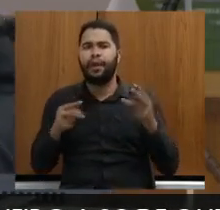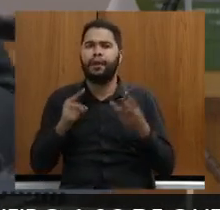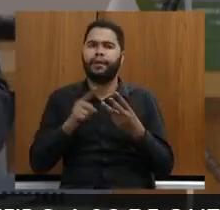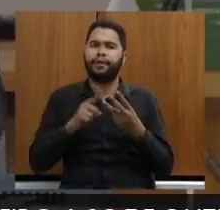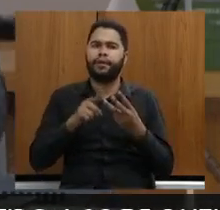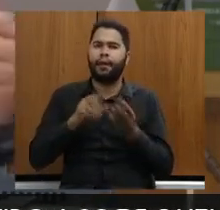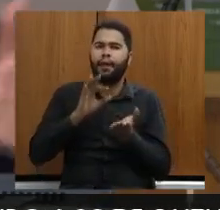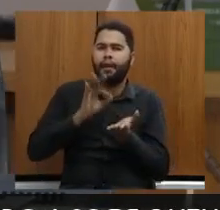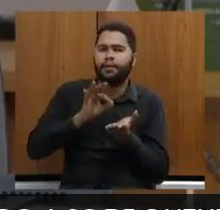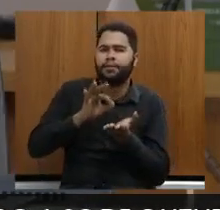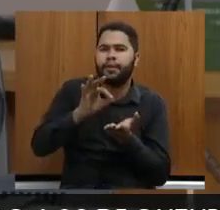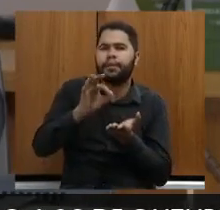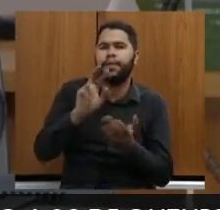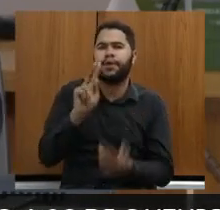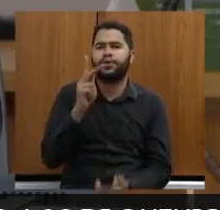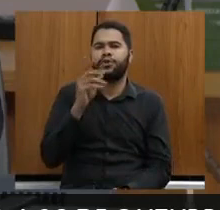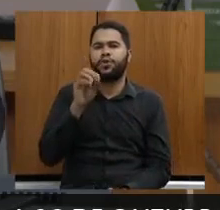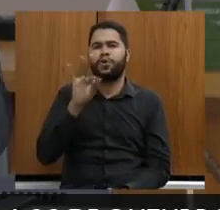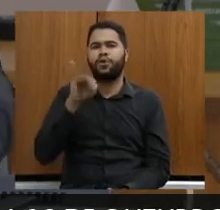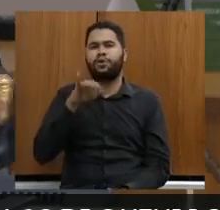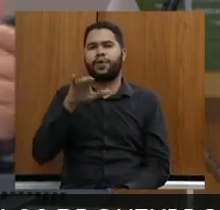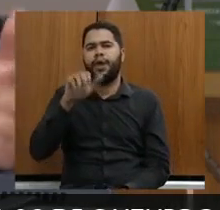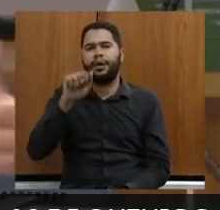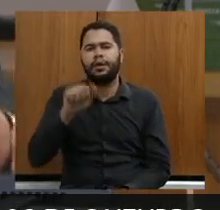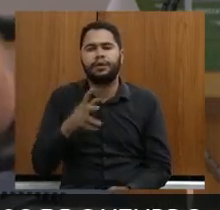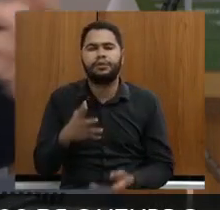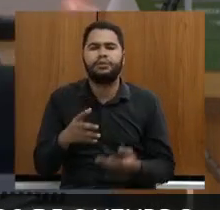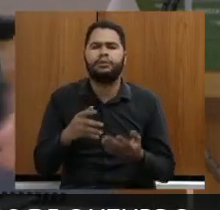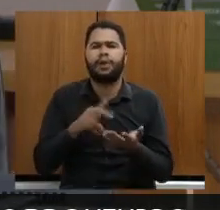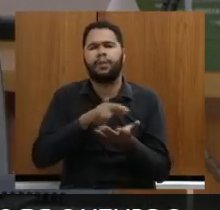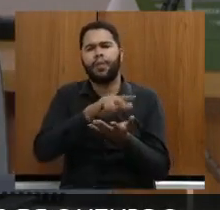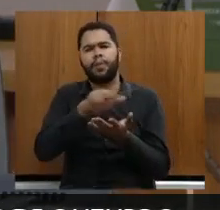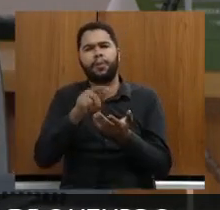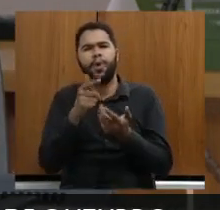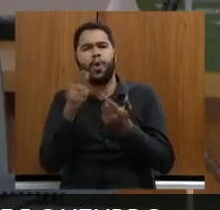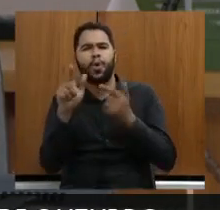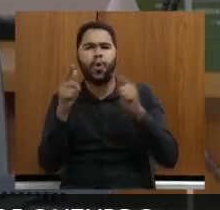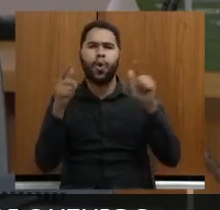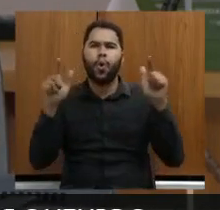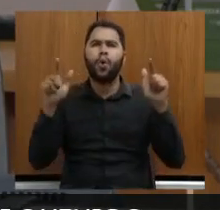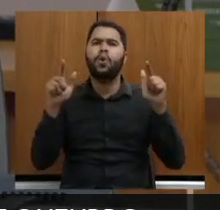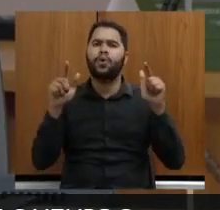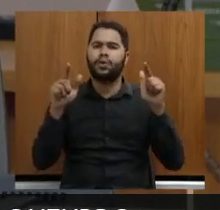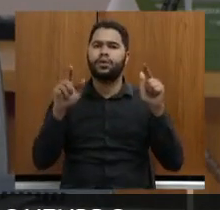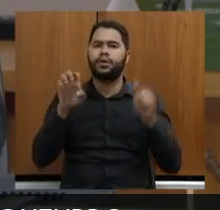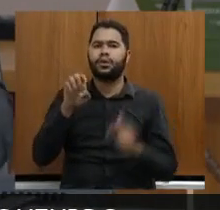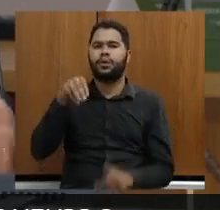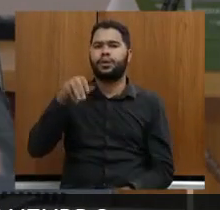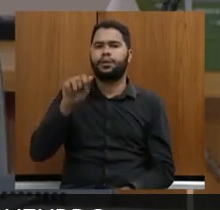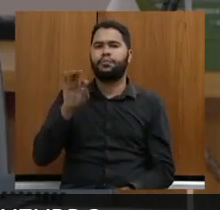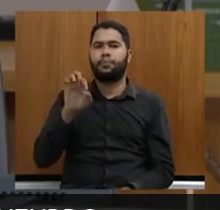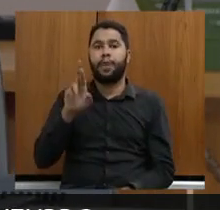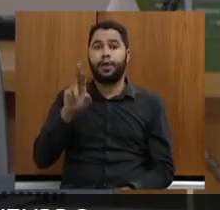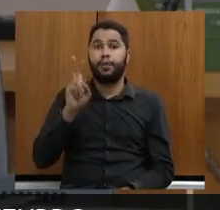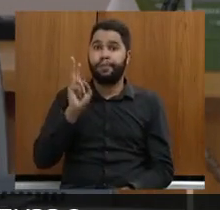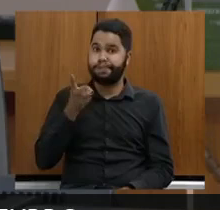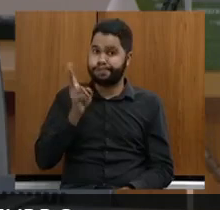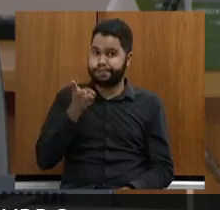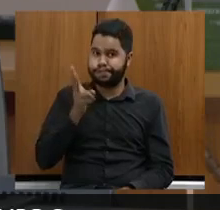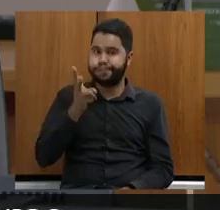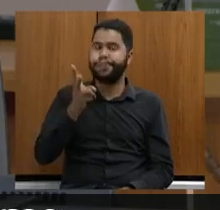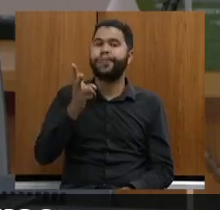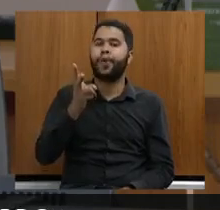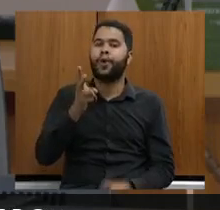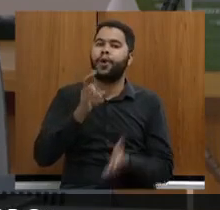sementes de hortaliças de milho e feijão e diversas outras ações de matéria que nós continuaremos